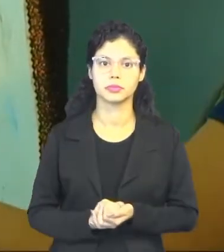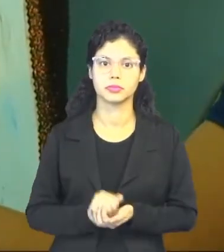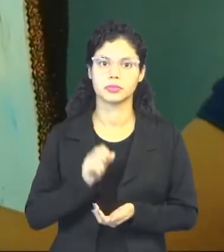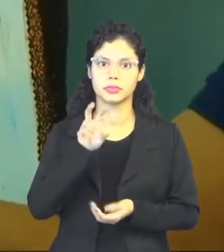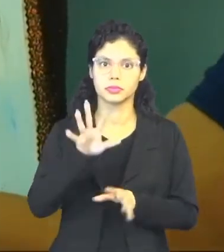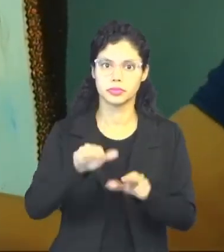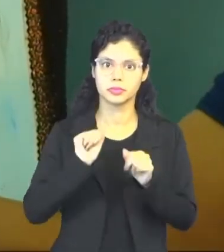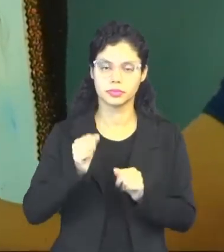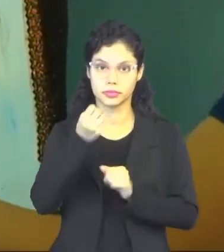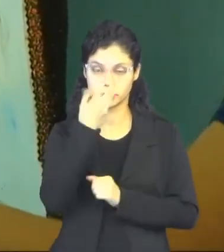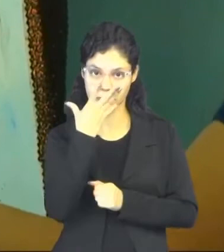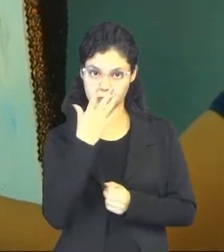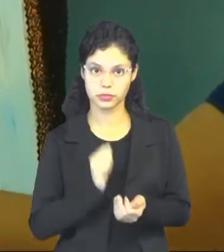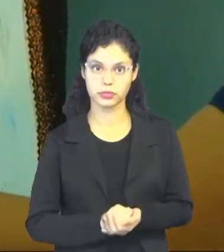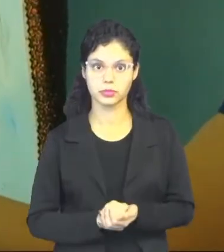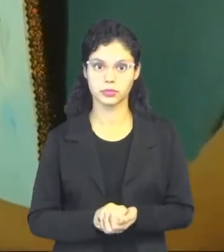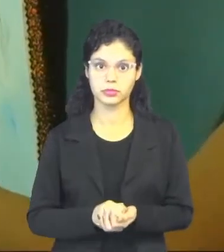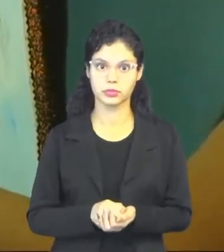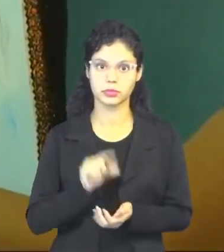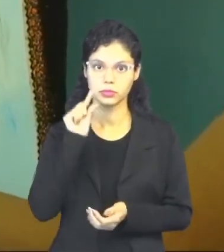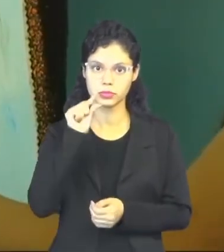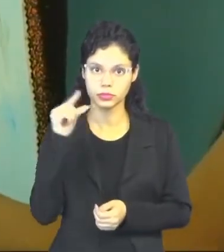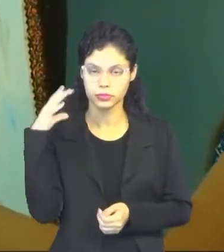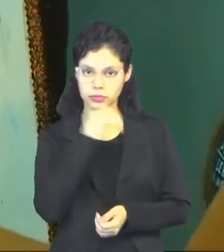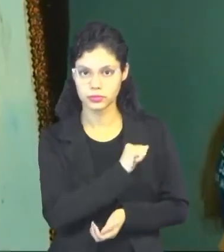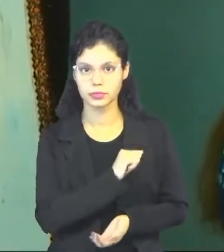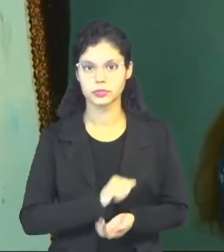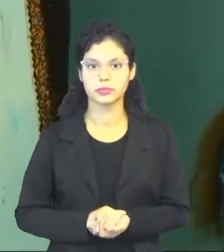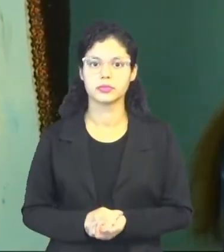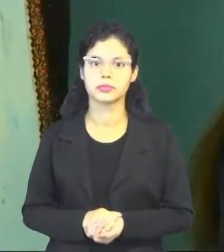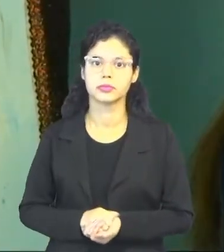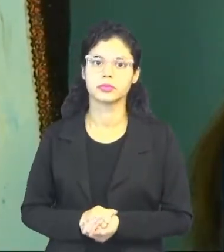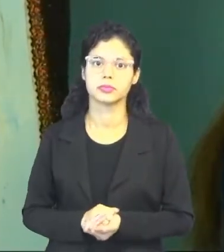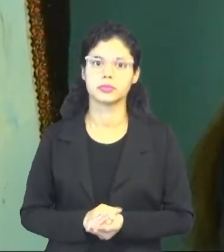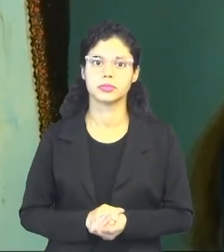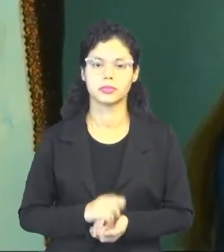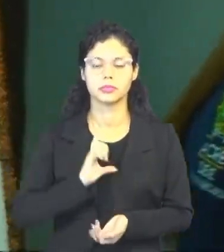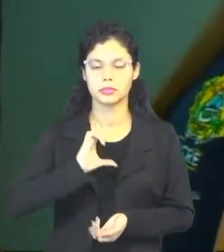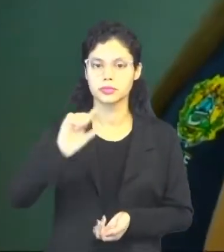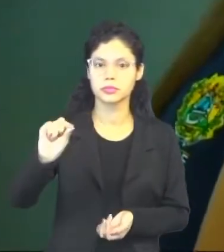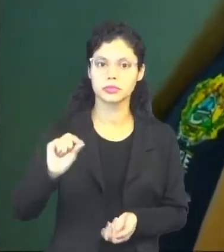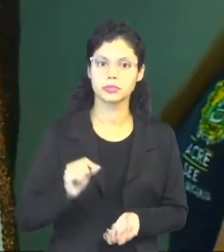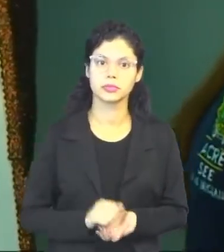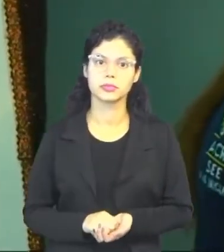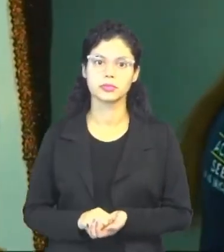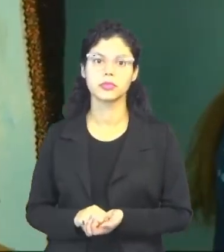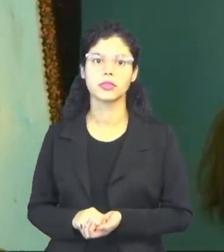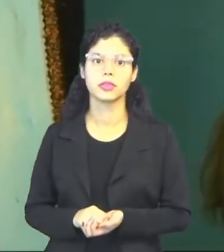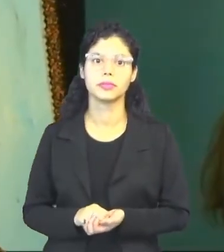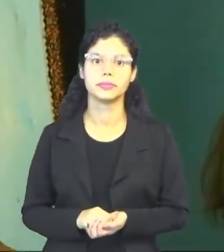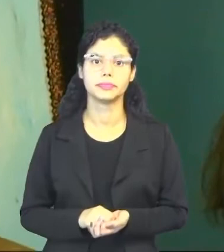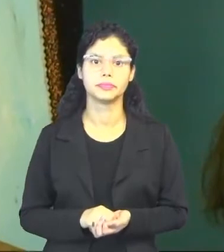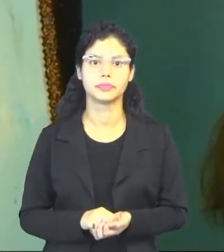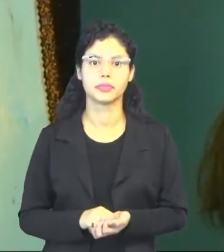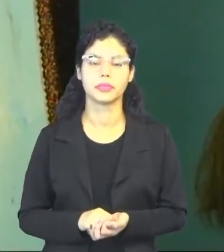Vou pegar a máquina fotográfica e só um minutinho, tá? Olha só, ele saindo, a gente vê